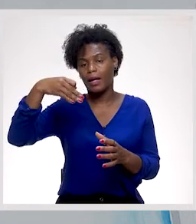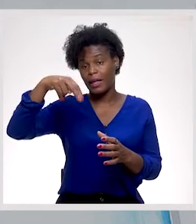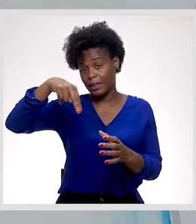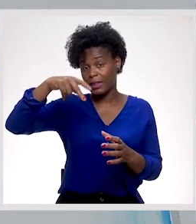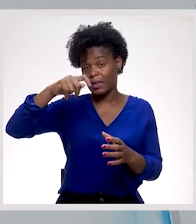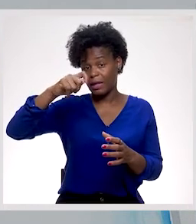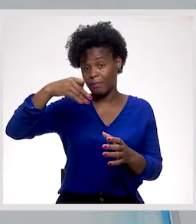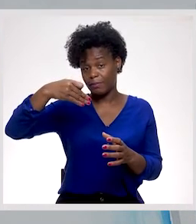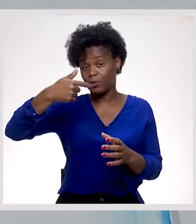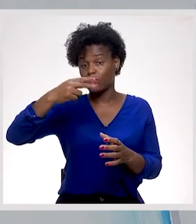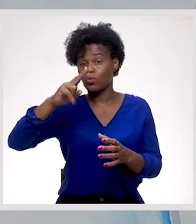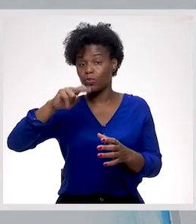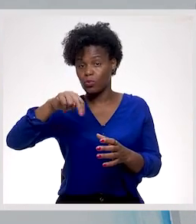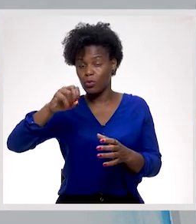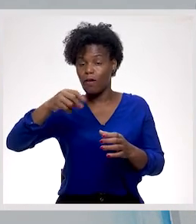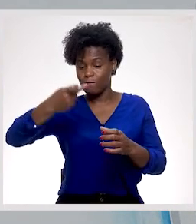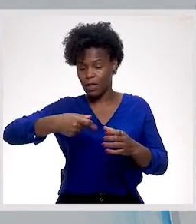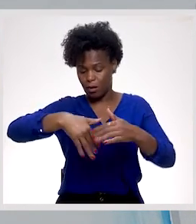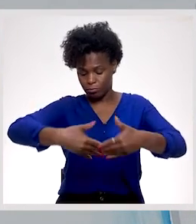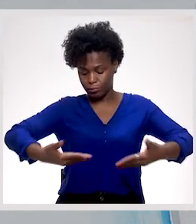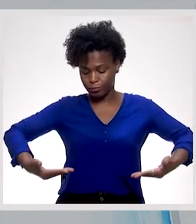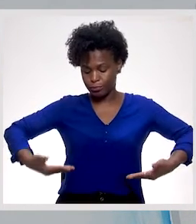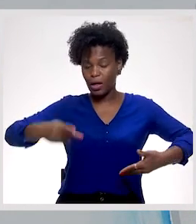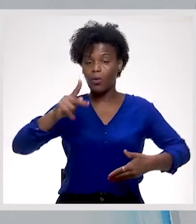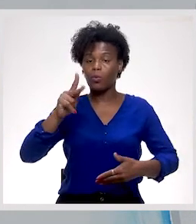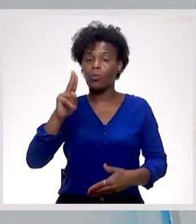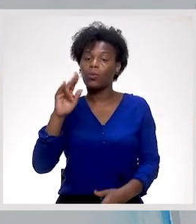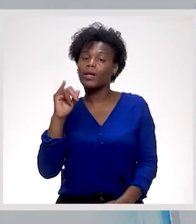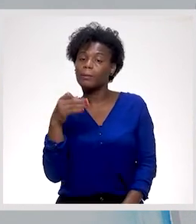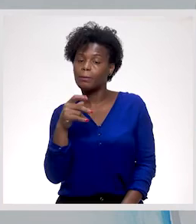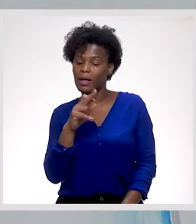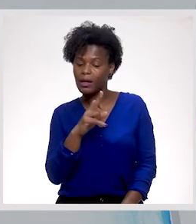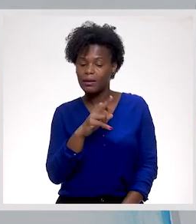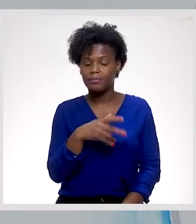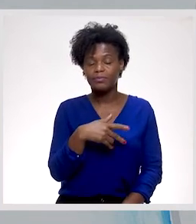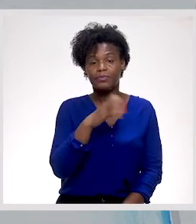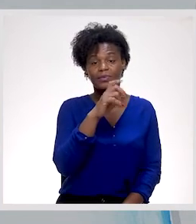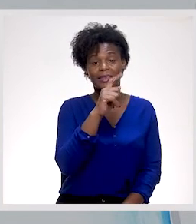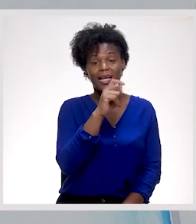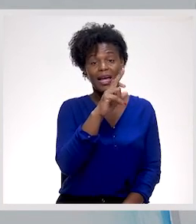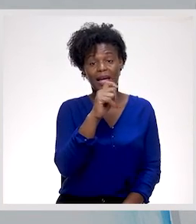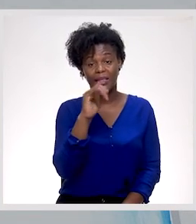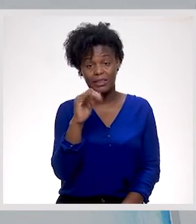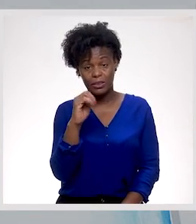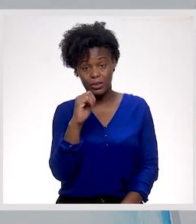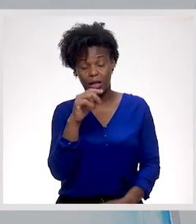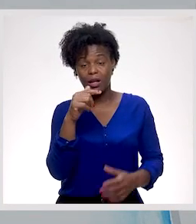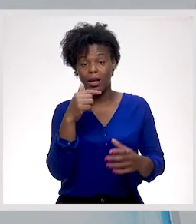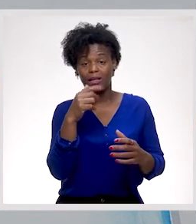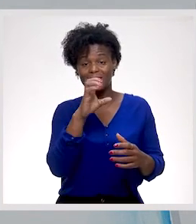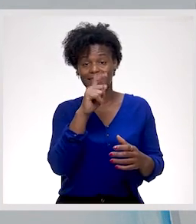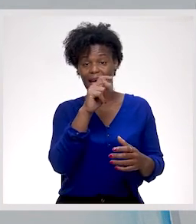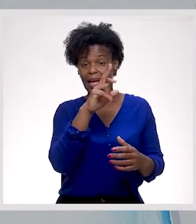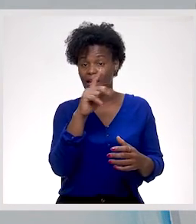de Kuiper. Ceres, na cintura de asteroides, a localização. Os outros